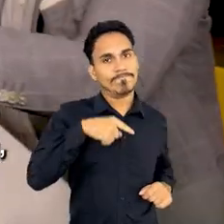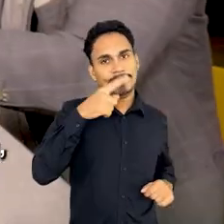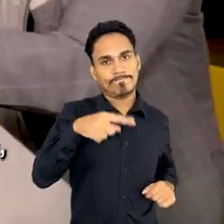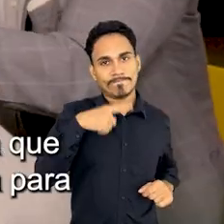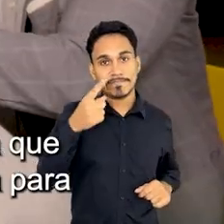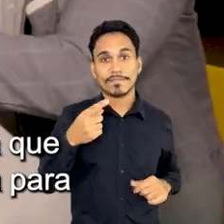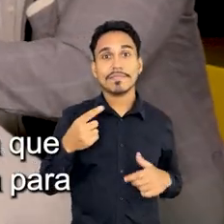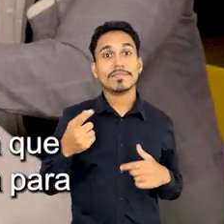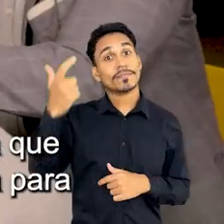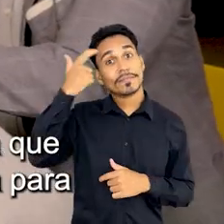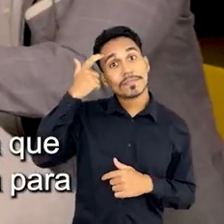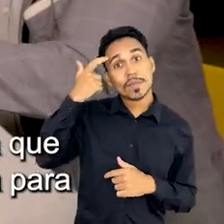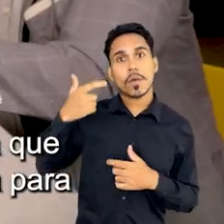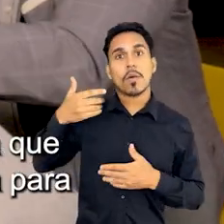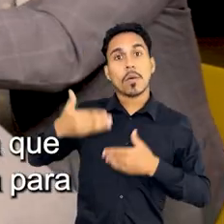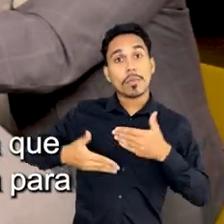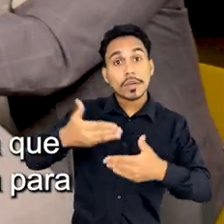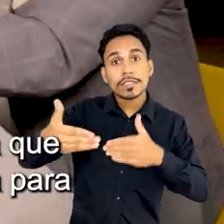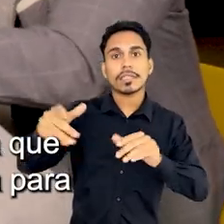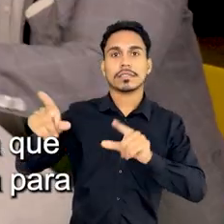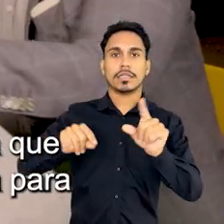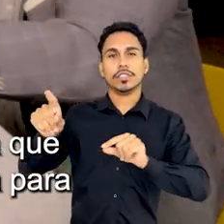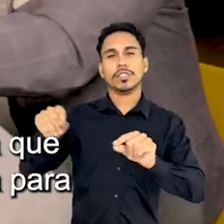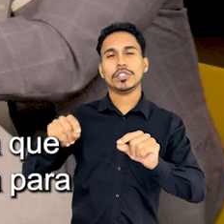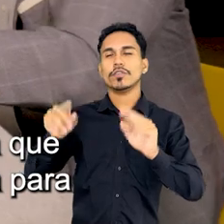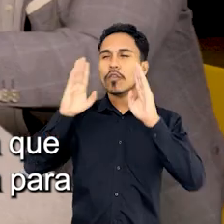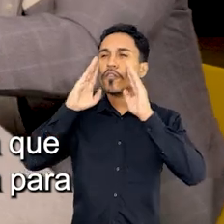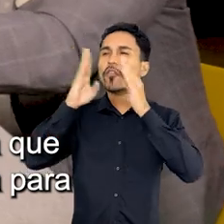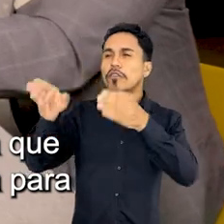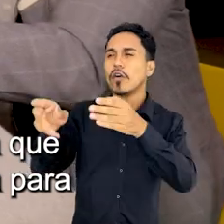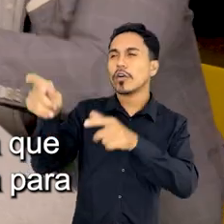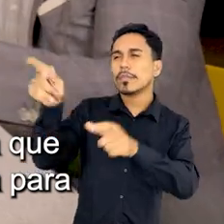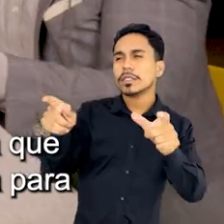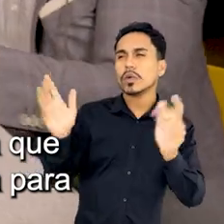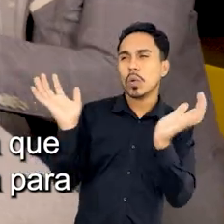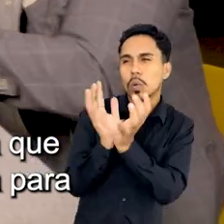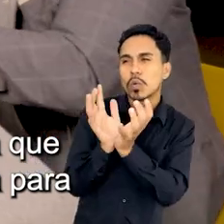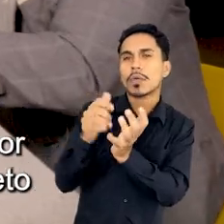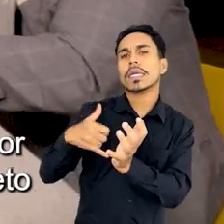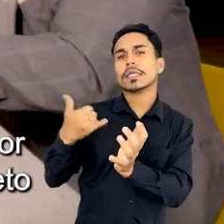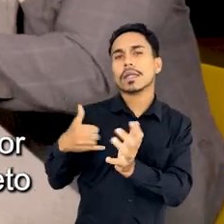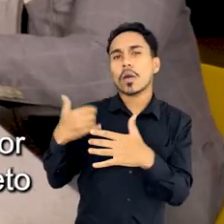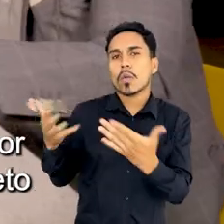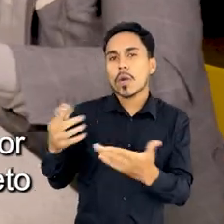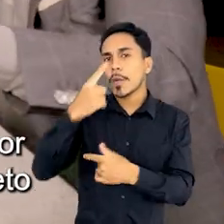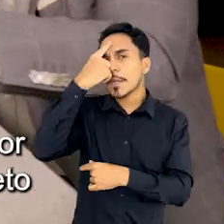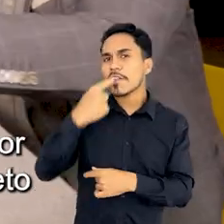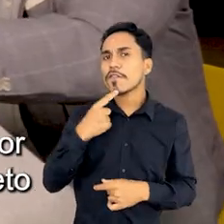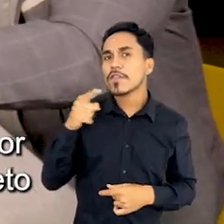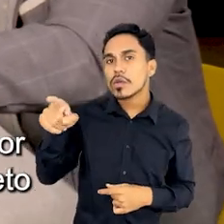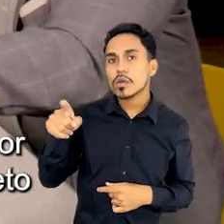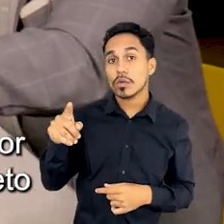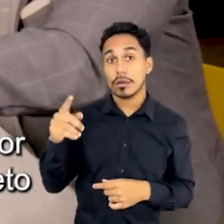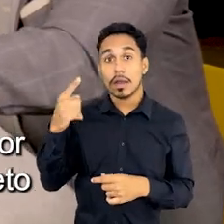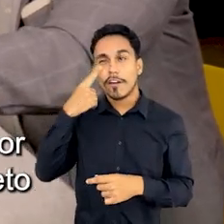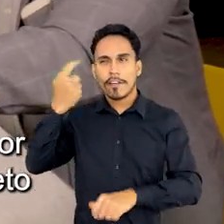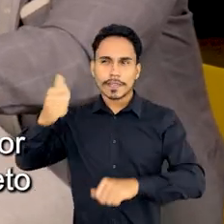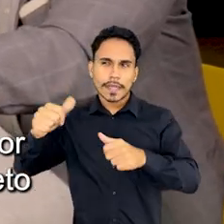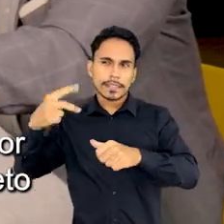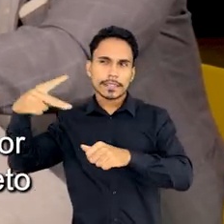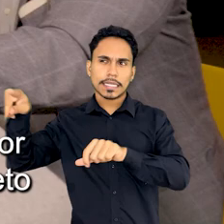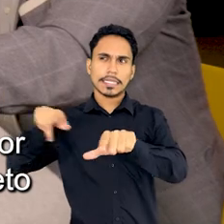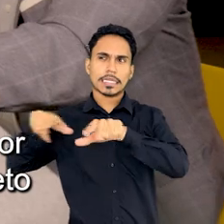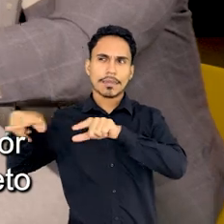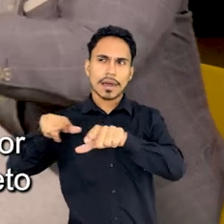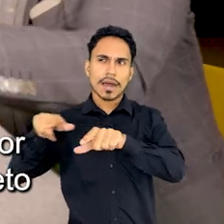processo seletivo é a primeira chave a quem aquilo se destina para que idade para que público Qual é a prova adequada para ele Qual é o horário que ele vai trabalhar por